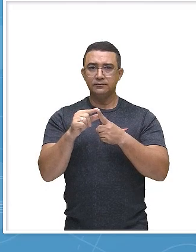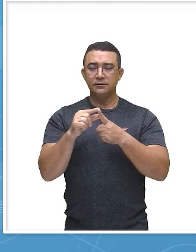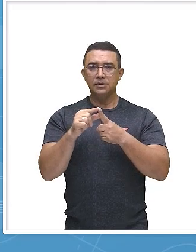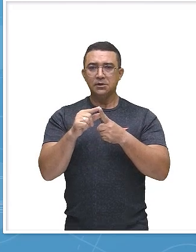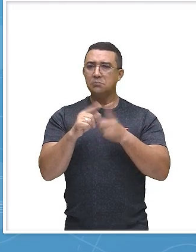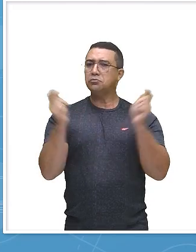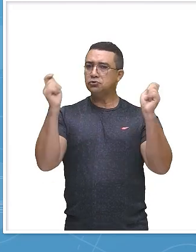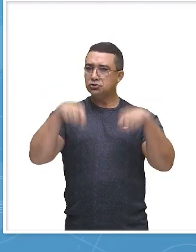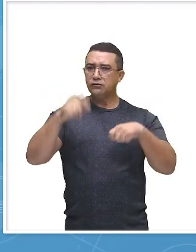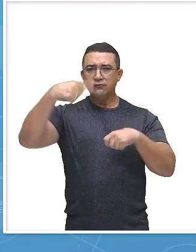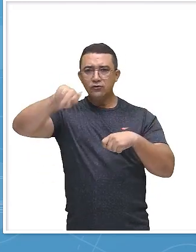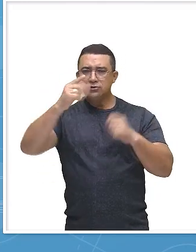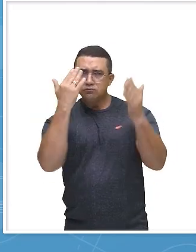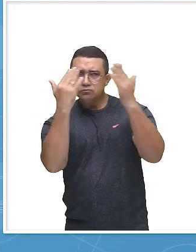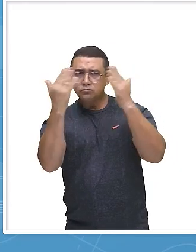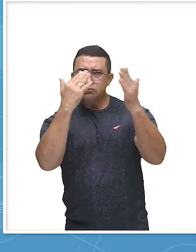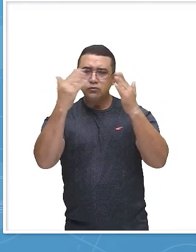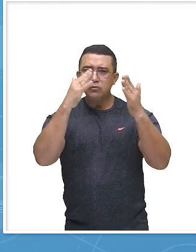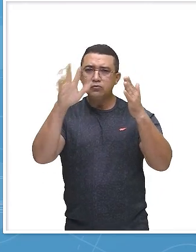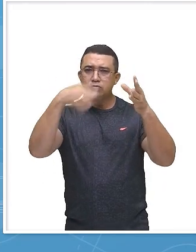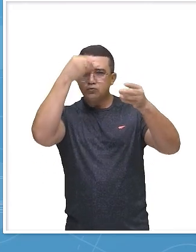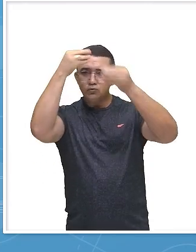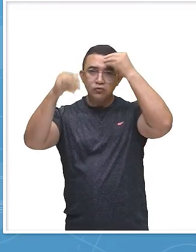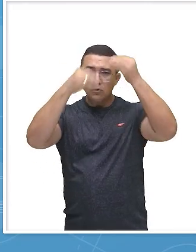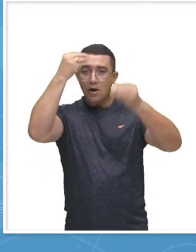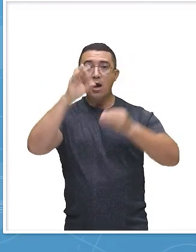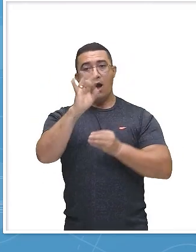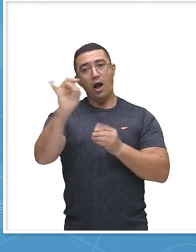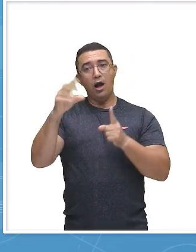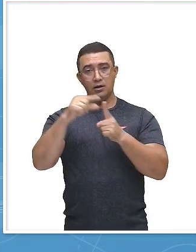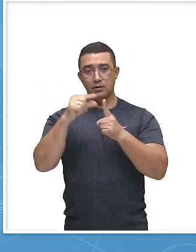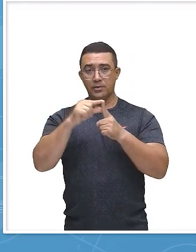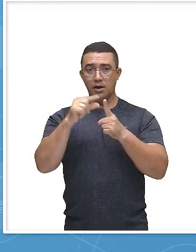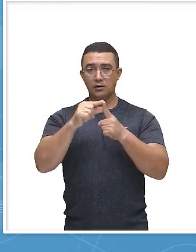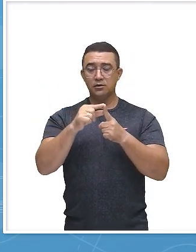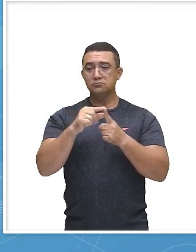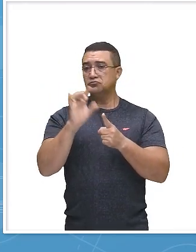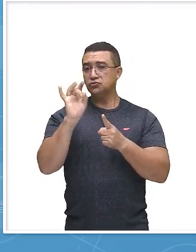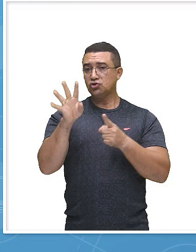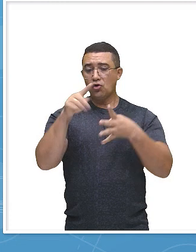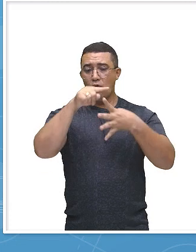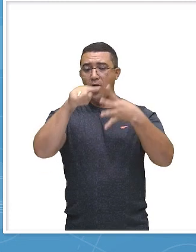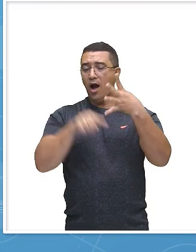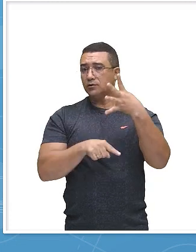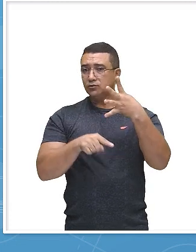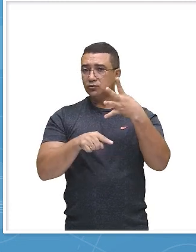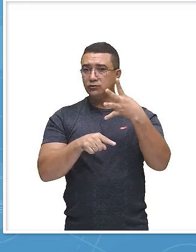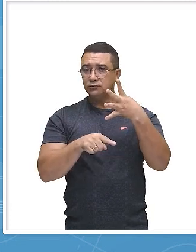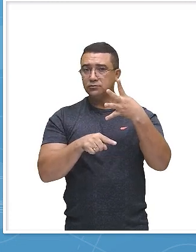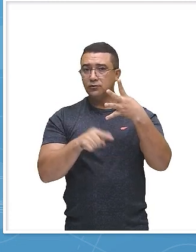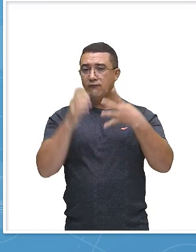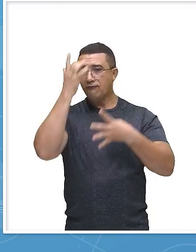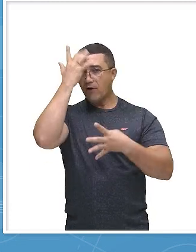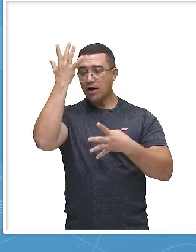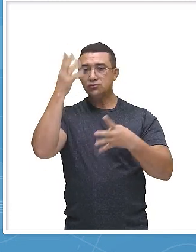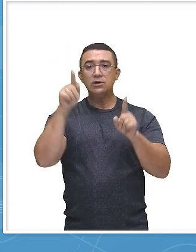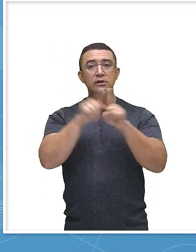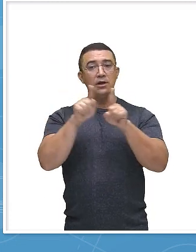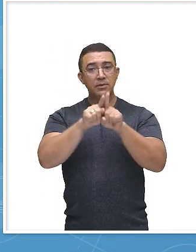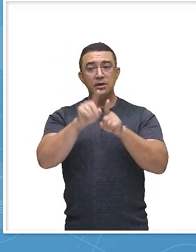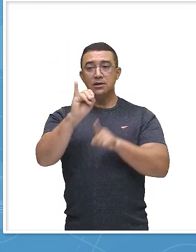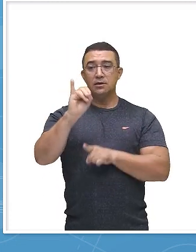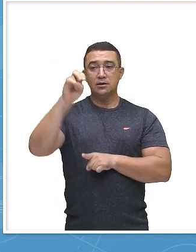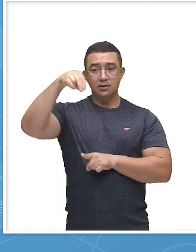né, assimilar cada uma delas. Olha aí, os definidos só são esses quatro aqui. E os indefinidos também são quatro. São